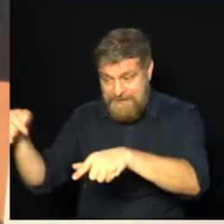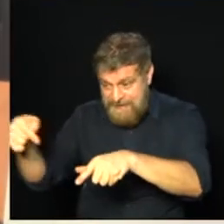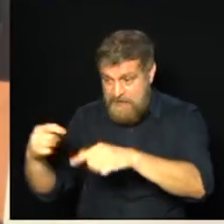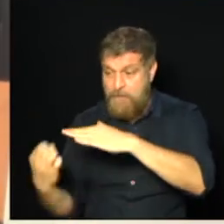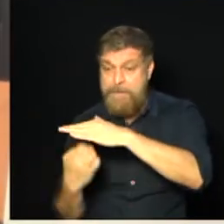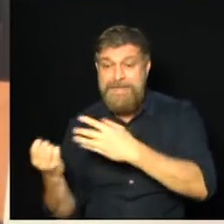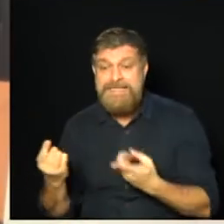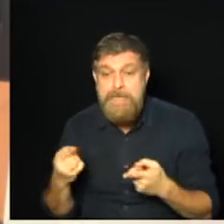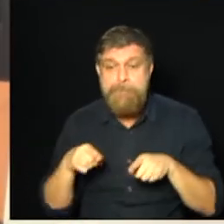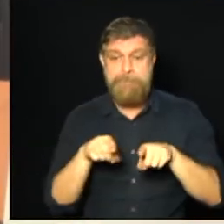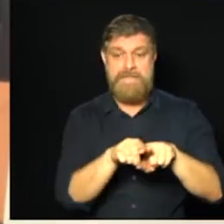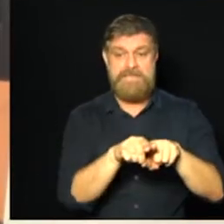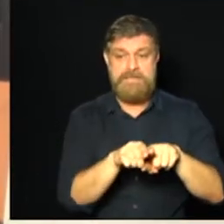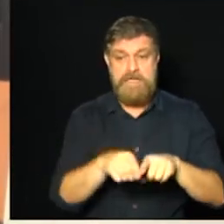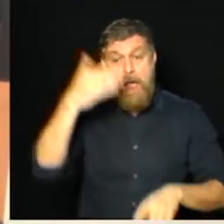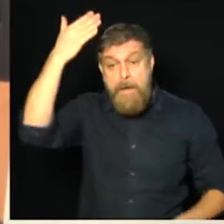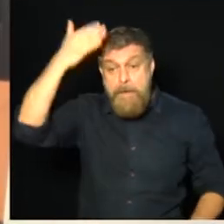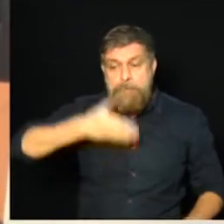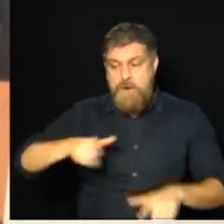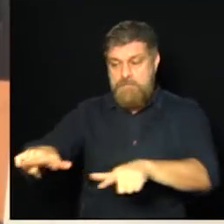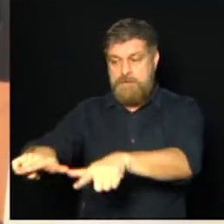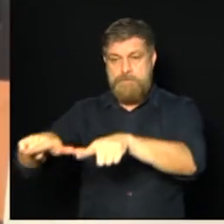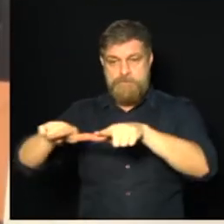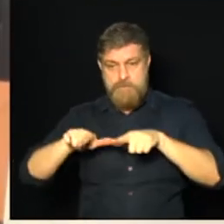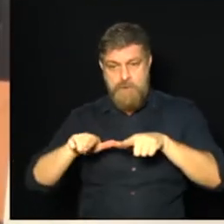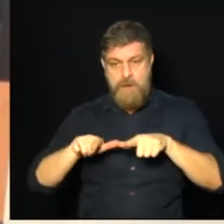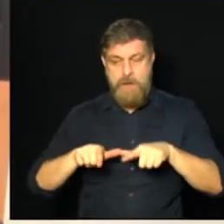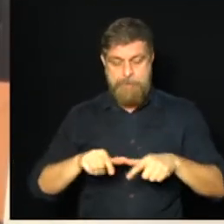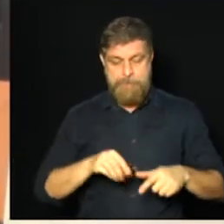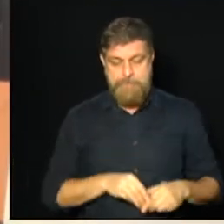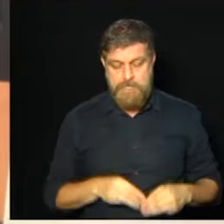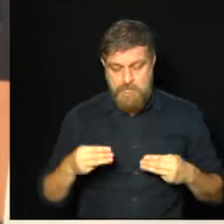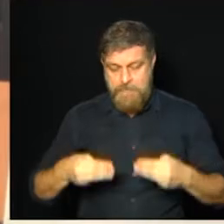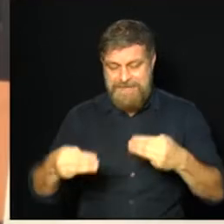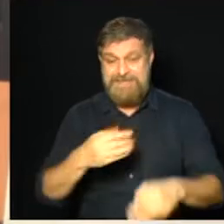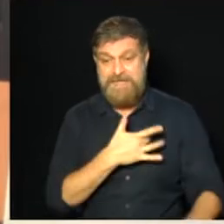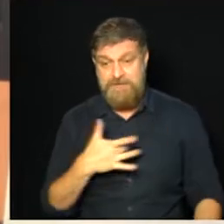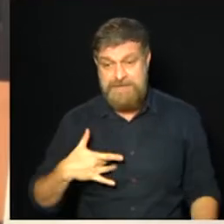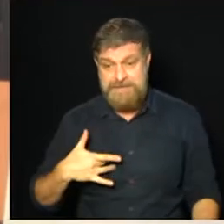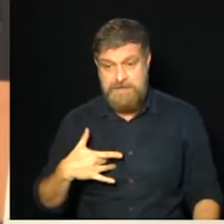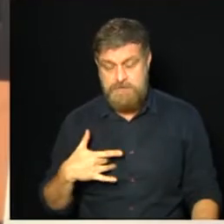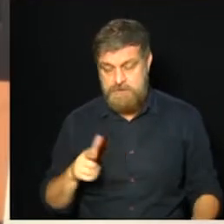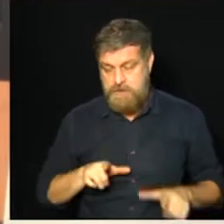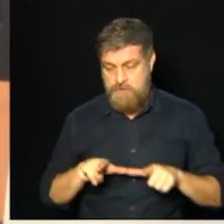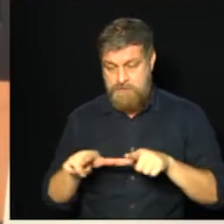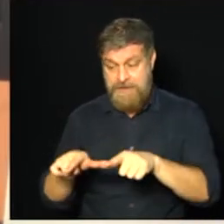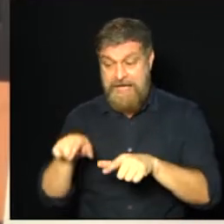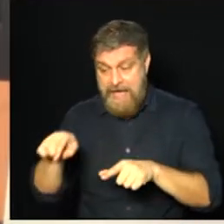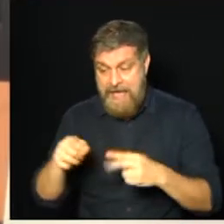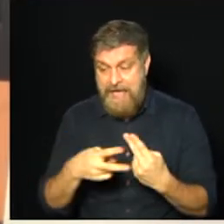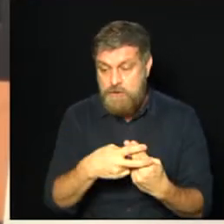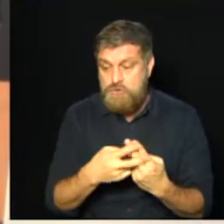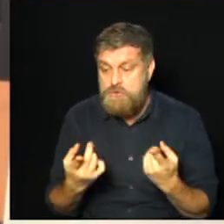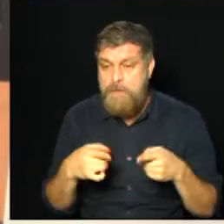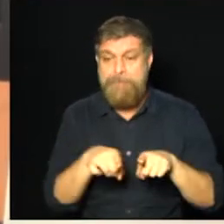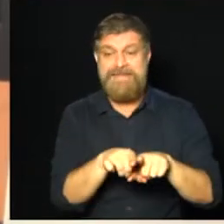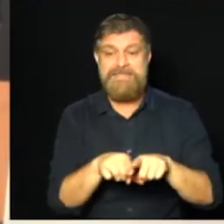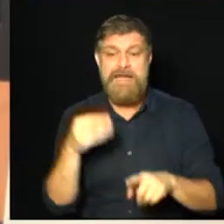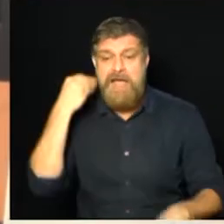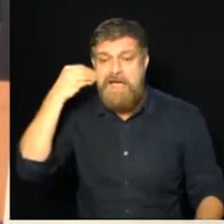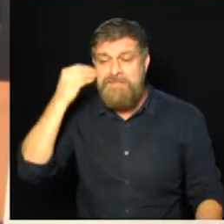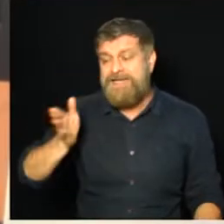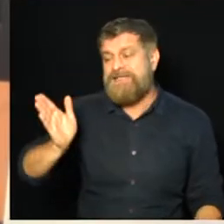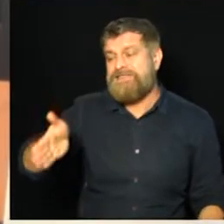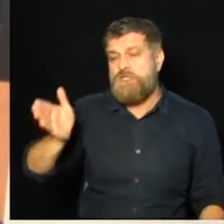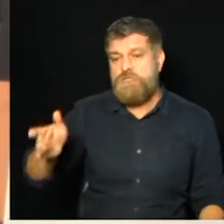SUS, certificada pelo próprio Ministério da Saúde, né, como parceira do SUS, e já tem essa experiência. Então, digamos que